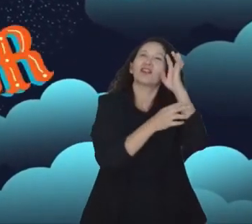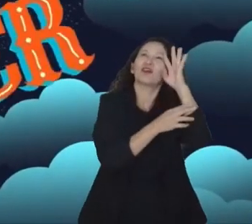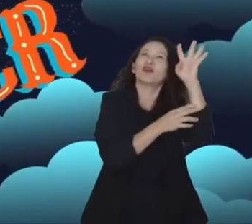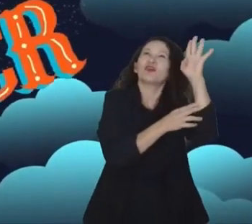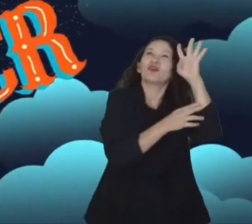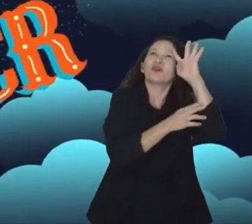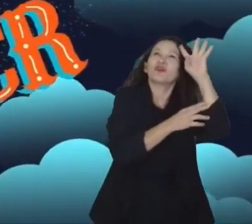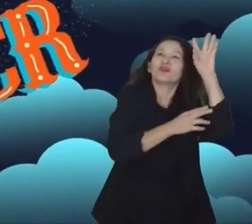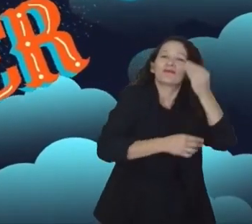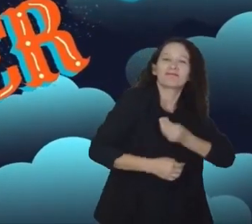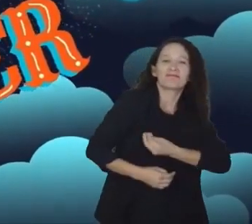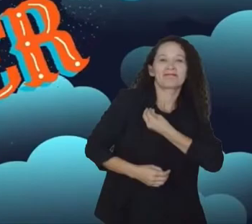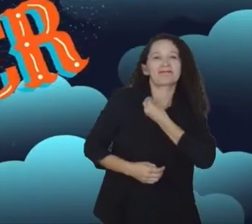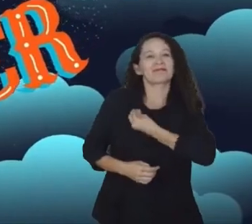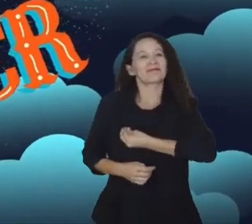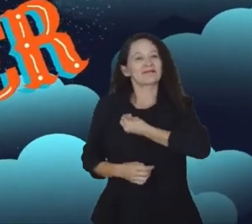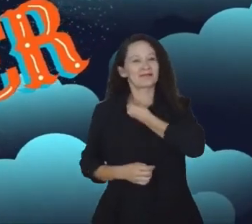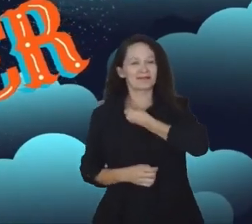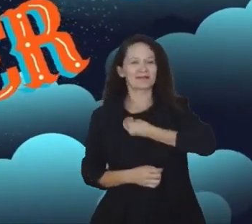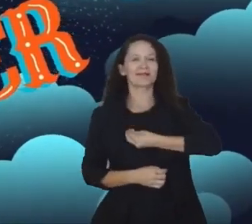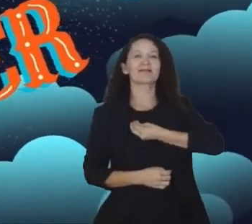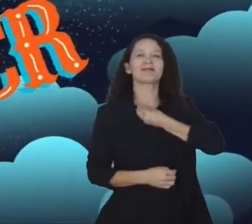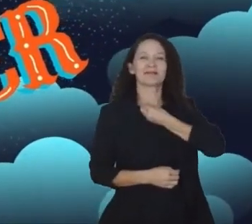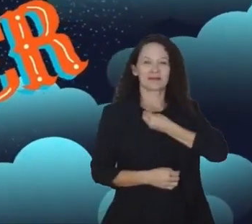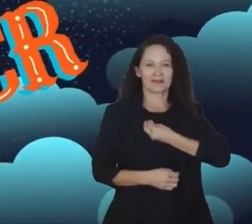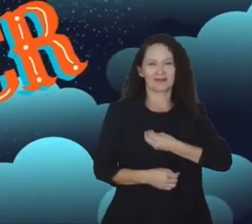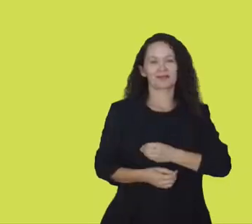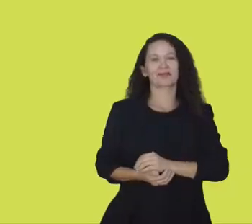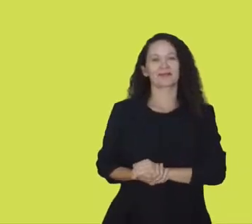tenho sonhos pra viver.